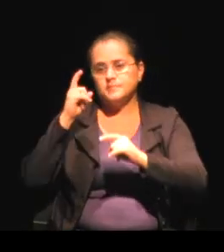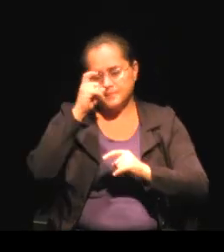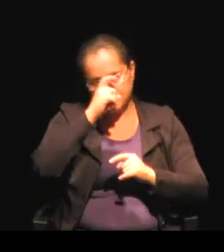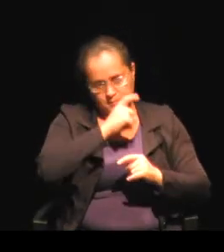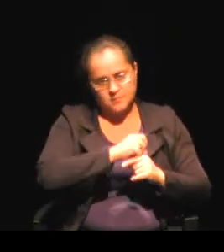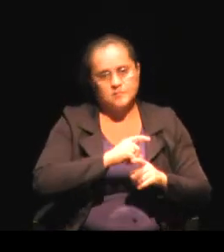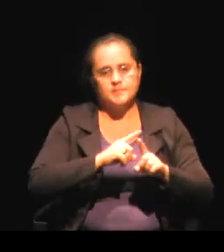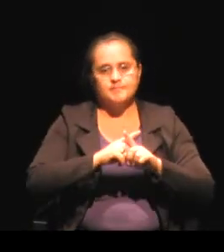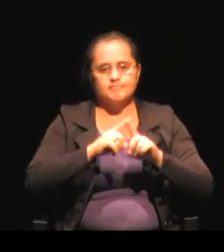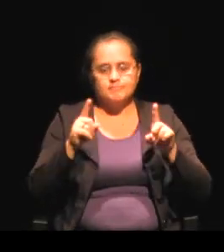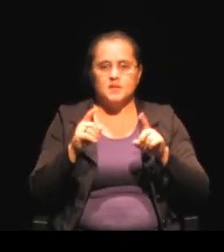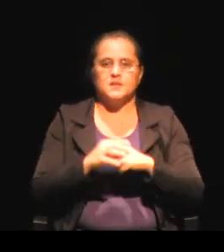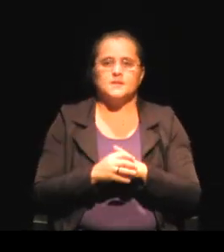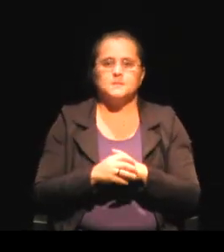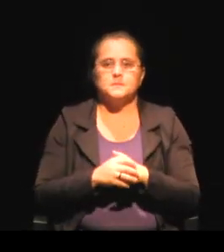sugerindo alguma